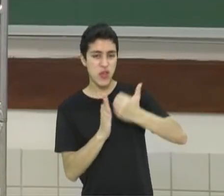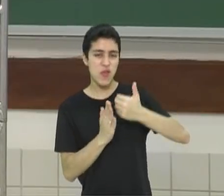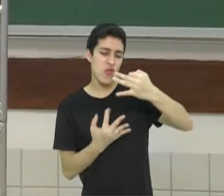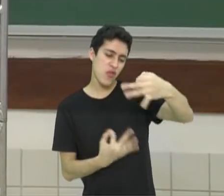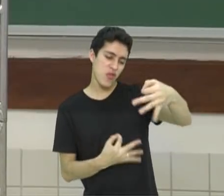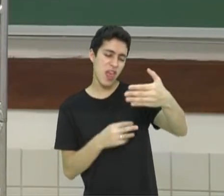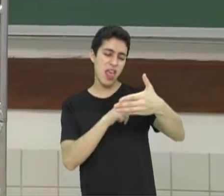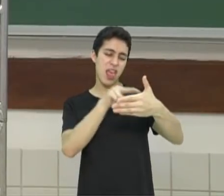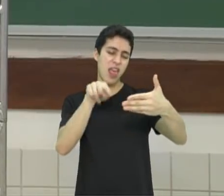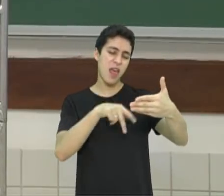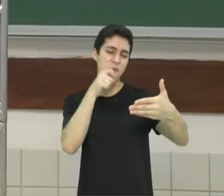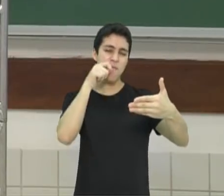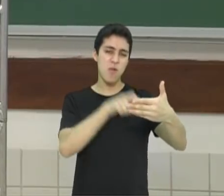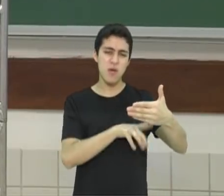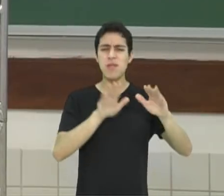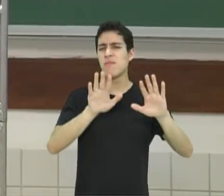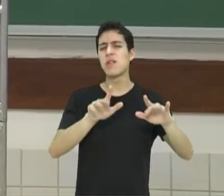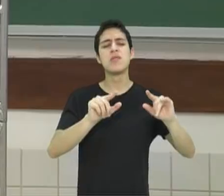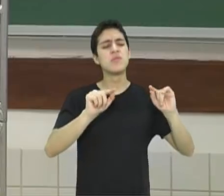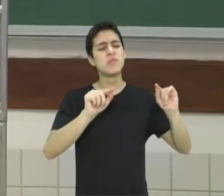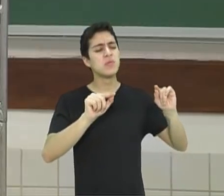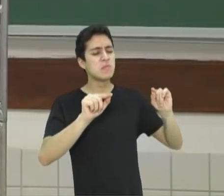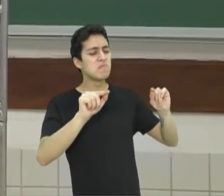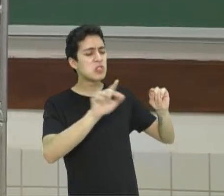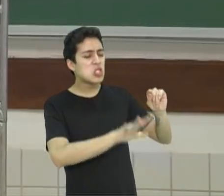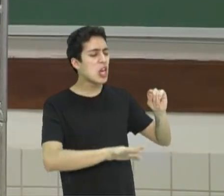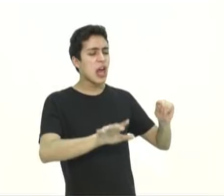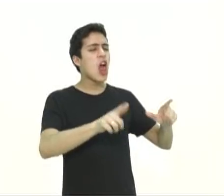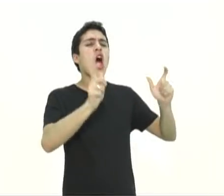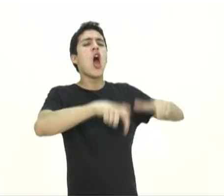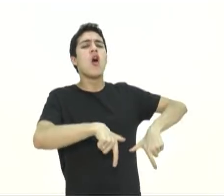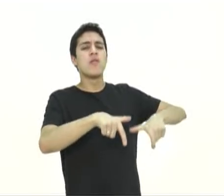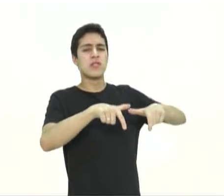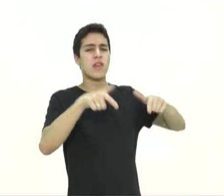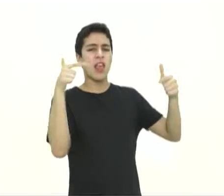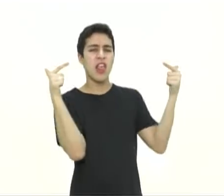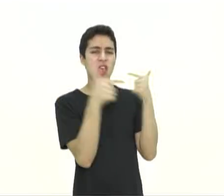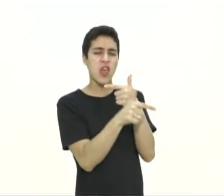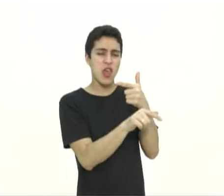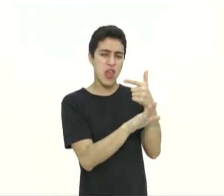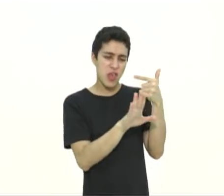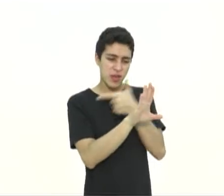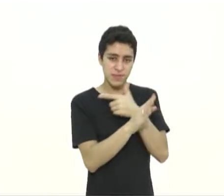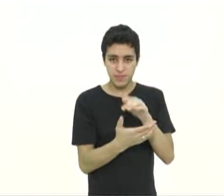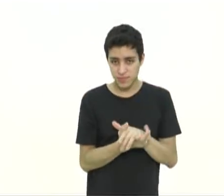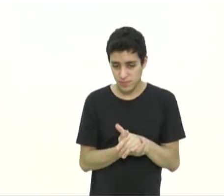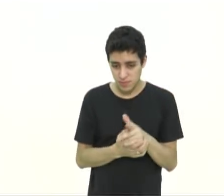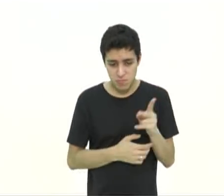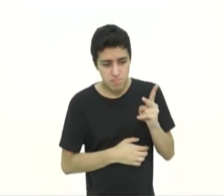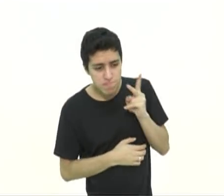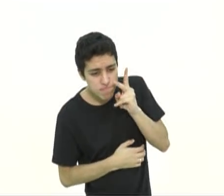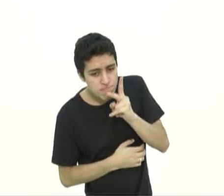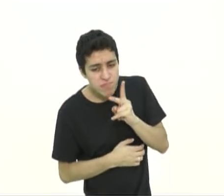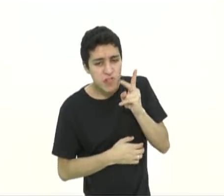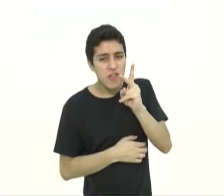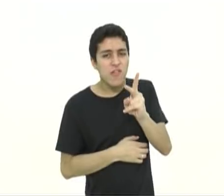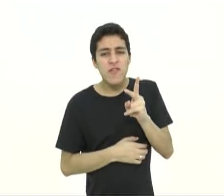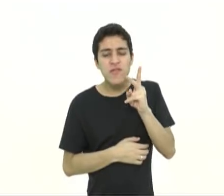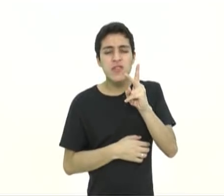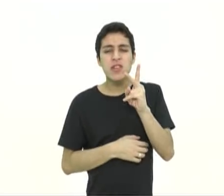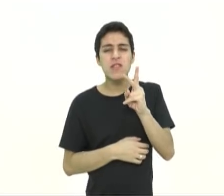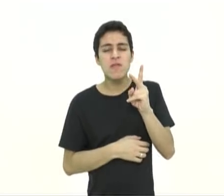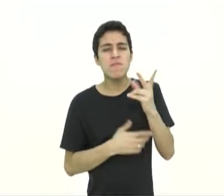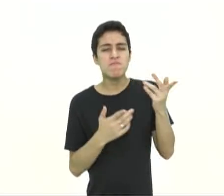Mas aonde está a ironia? Uma taça de vinho tinto também, uma de vinho branco estabiliza o